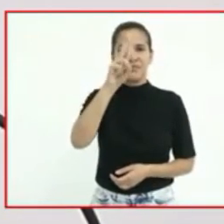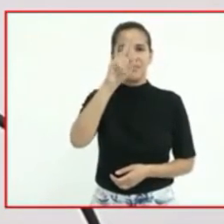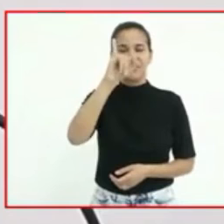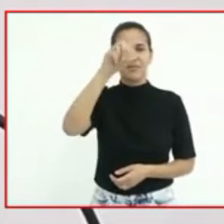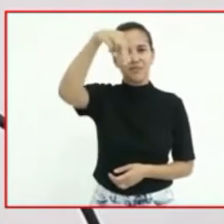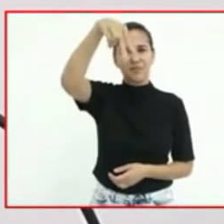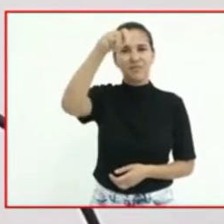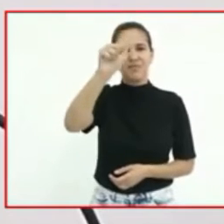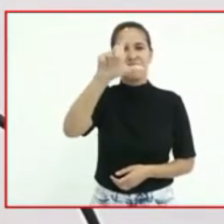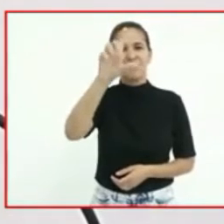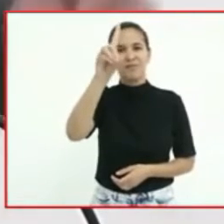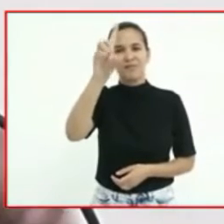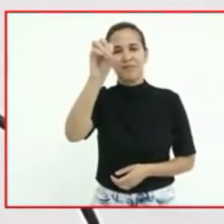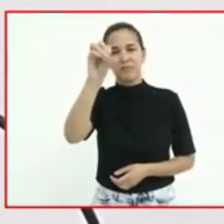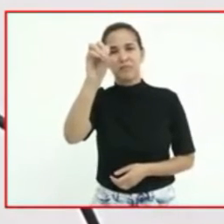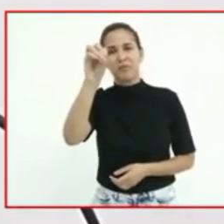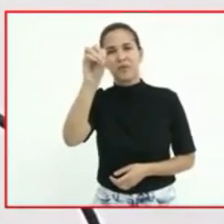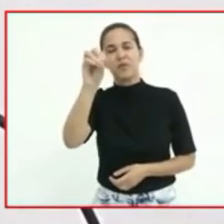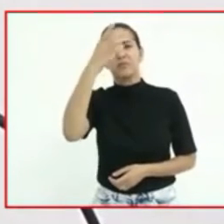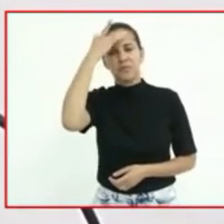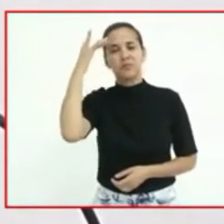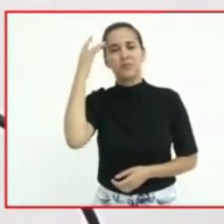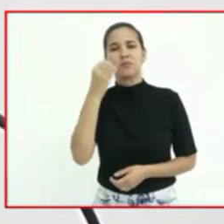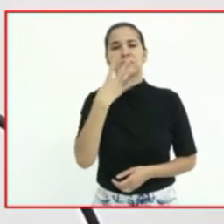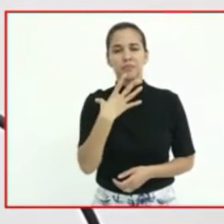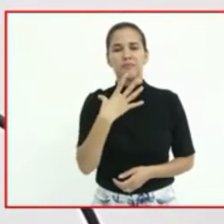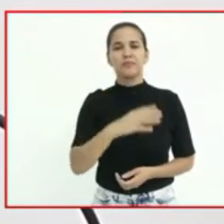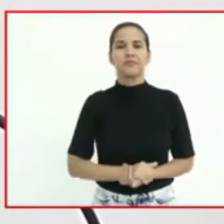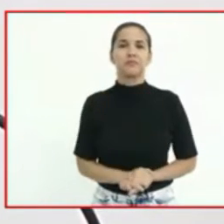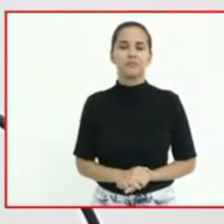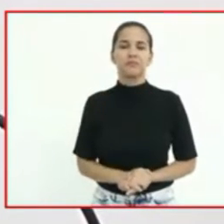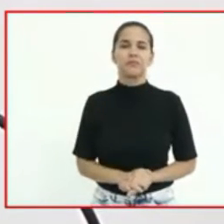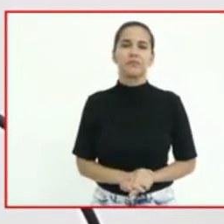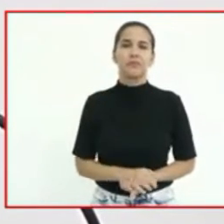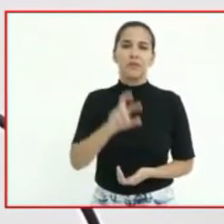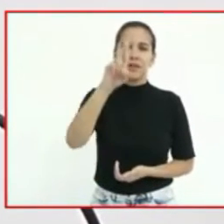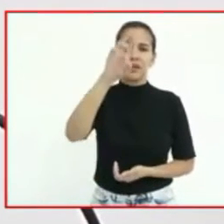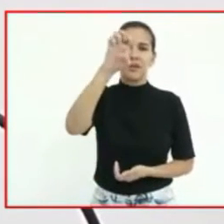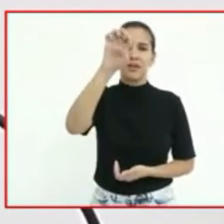Banco do Brasil. Saiu por causa dela. E assim vai sair todo mundo.